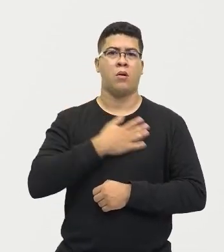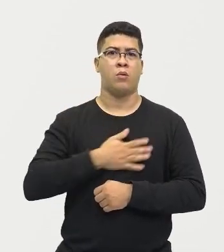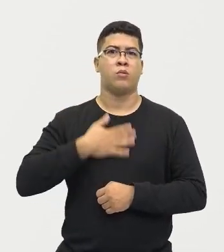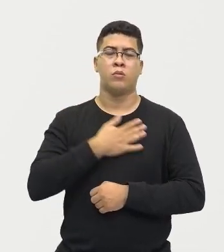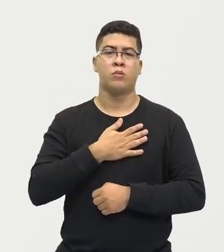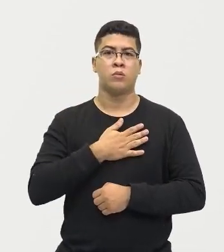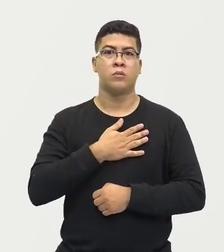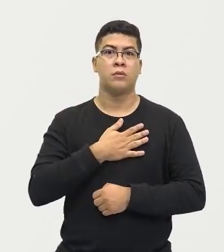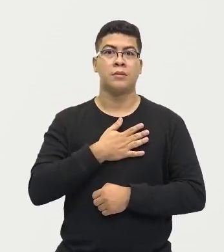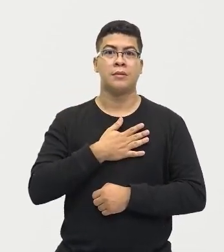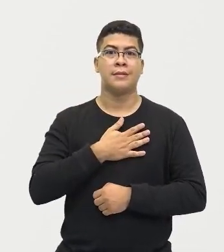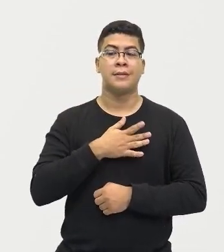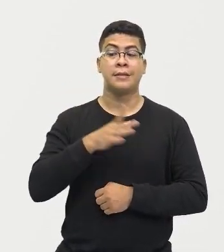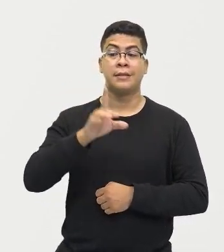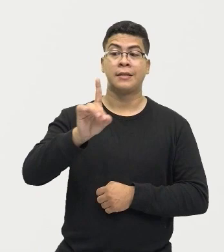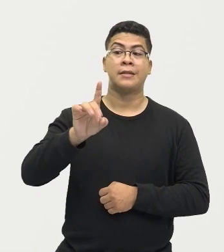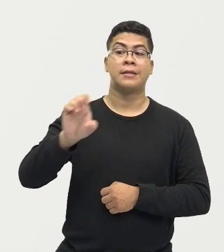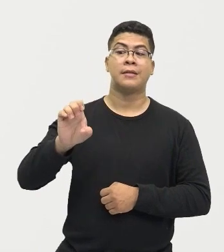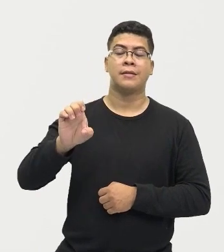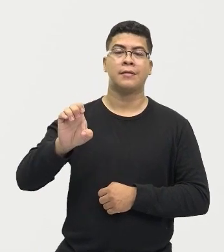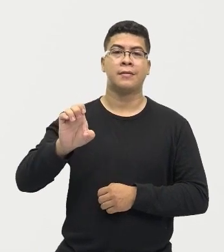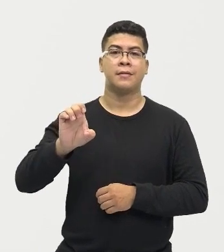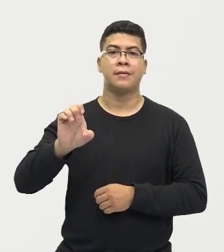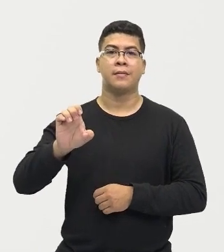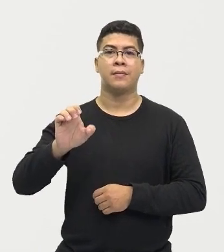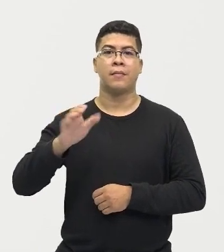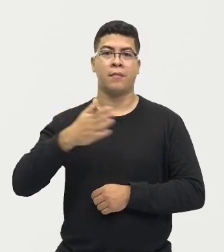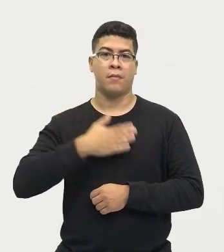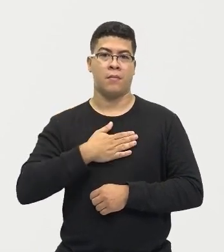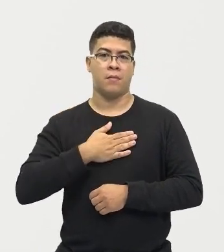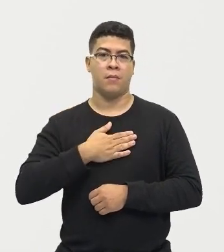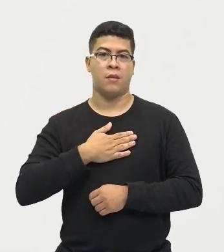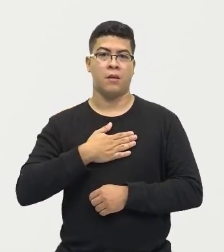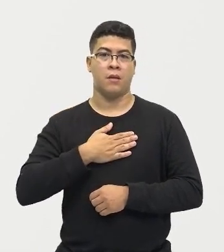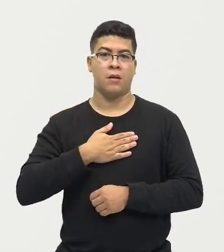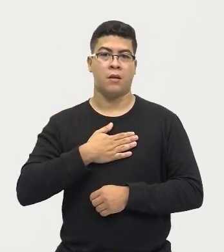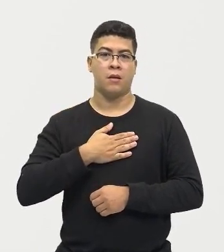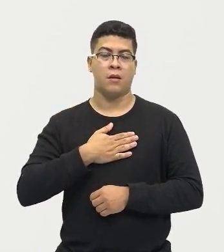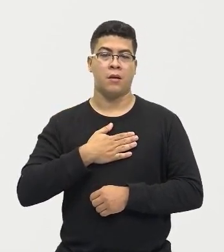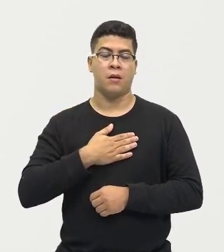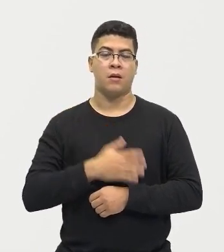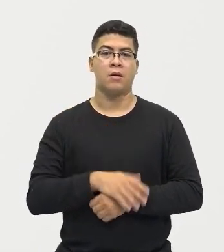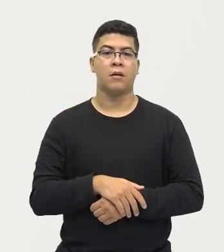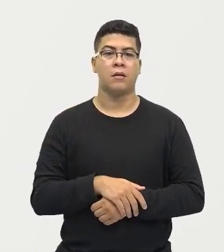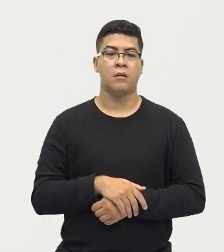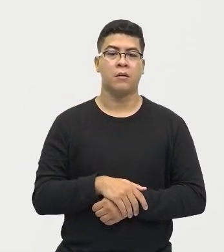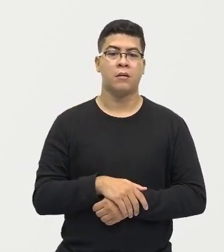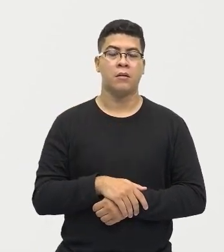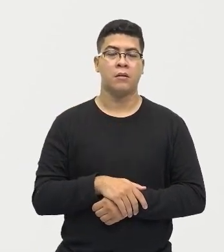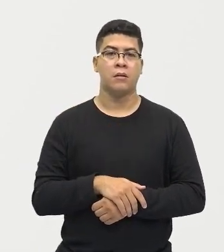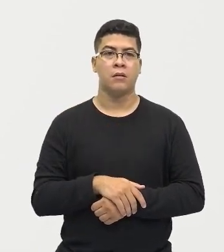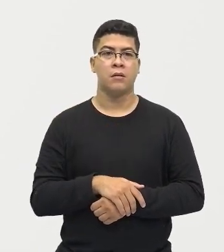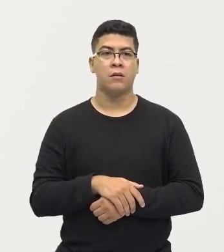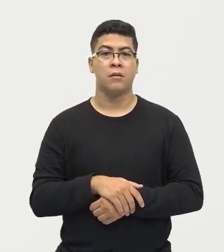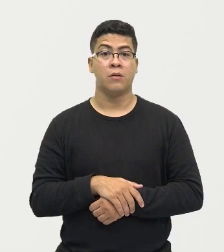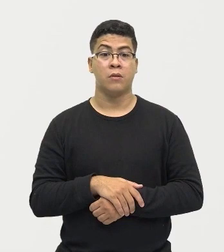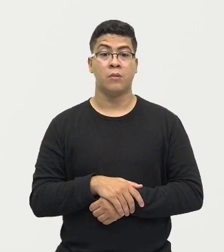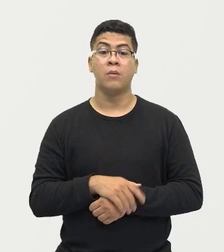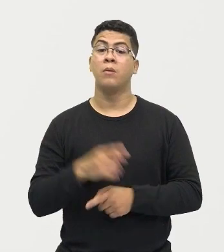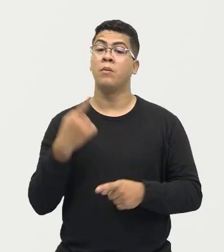mim. Olha aí como esse complemento ele precisa dessa preposição para chegar até esse complemento. Então, porque ele é um verbo